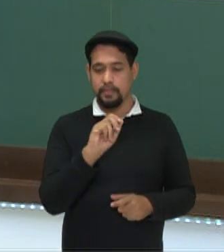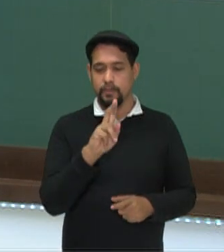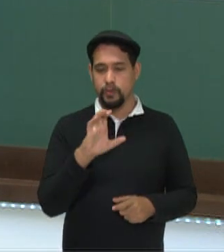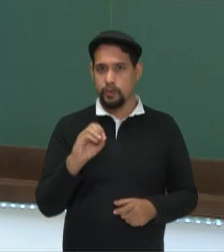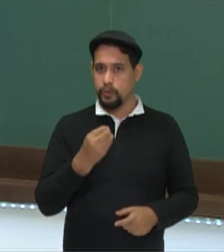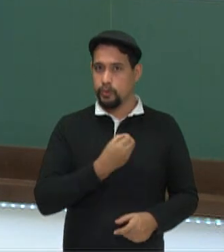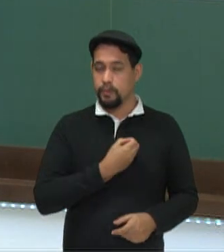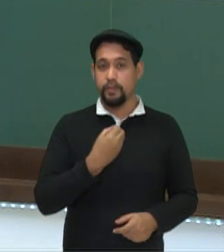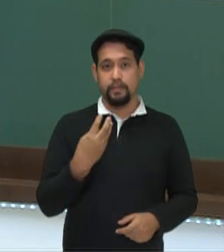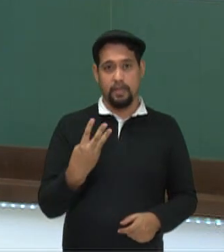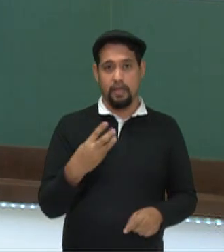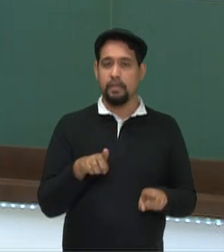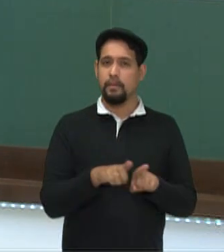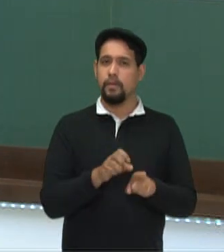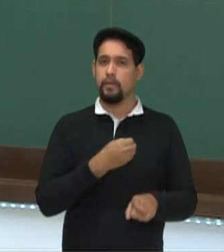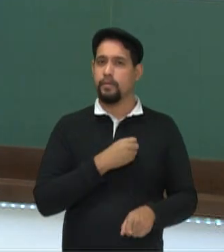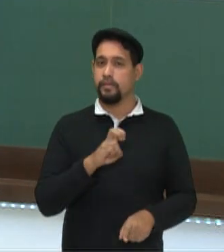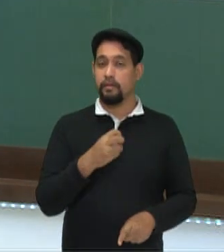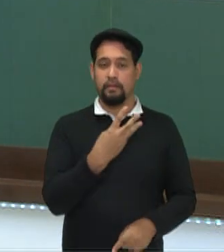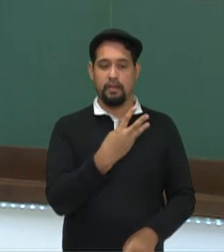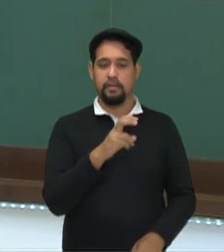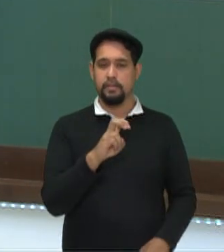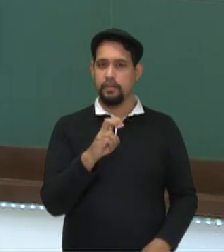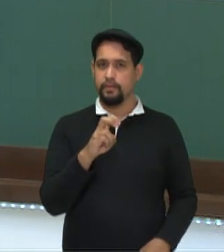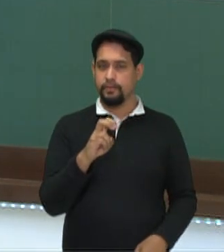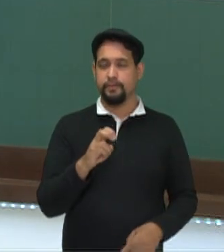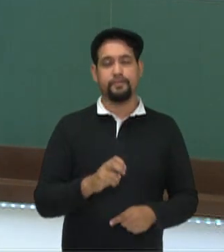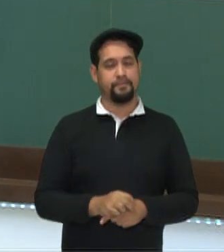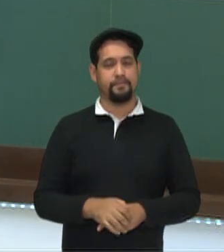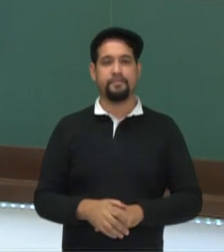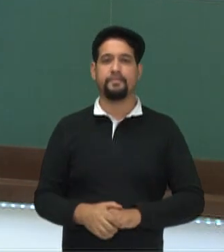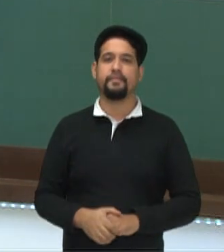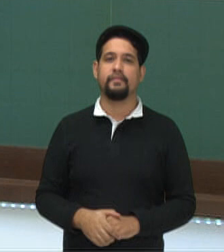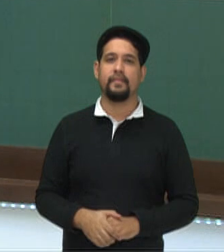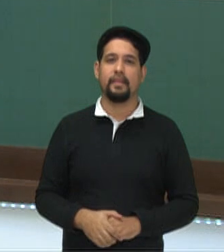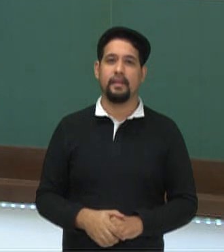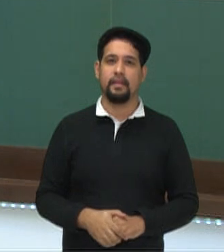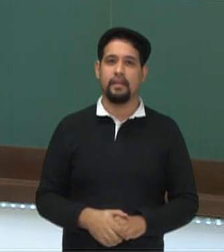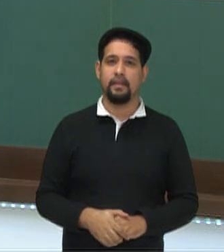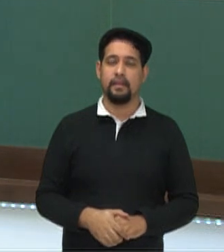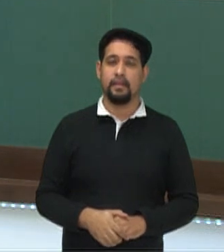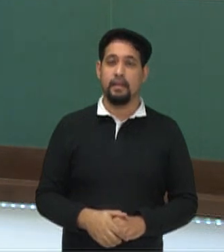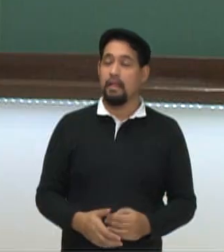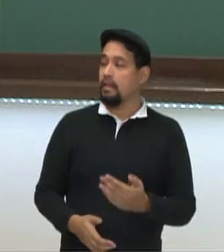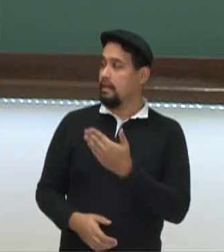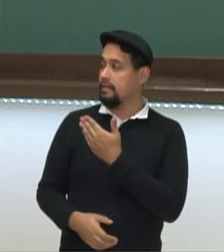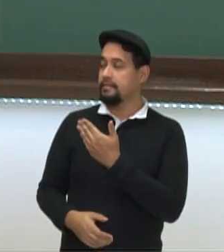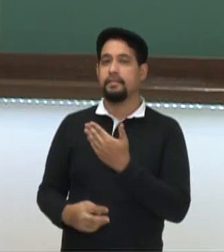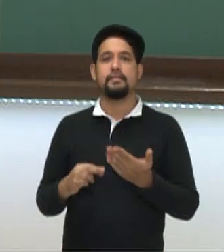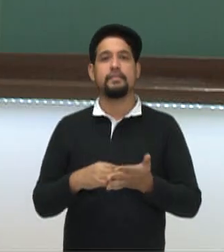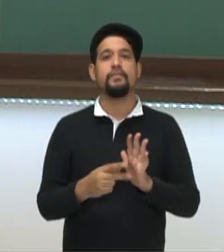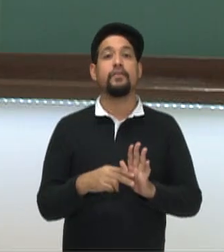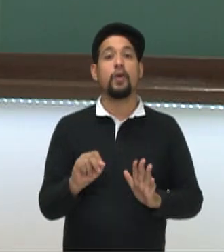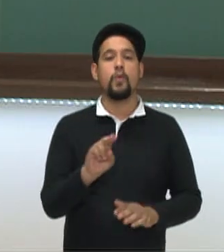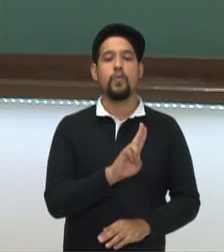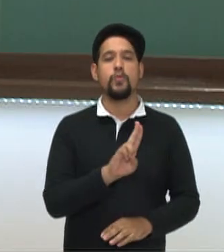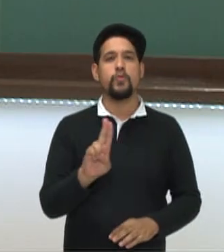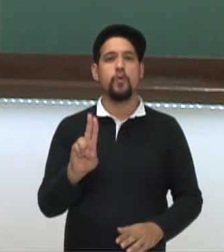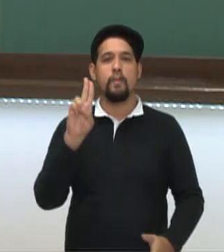e carbono número 5. 3, 5, dimetil. Muito bem, este foi o